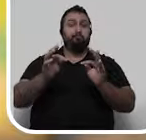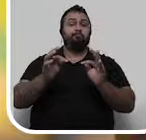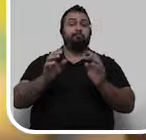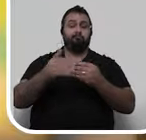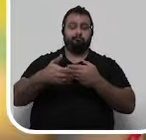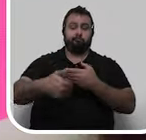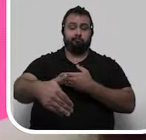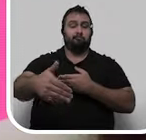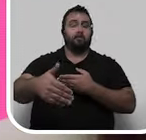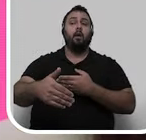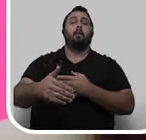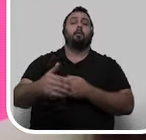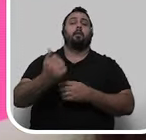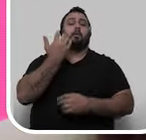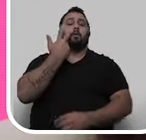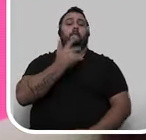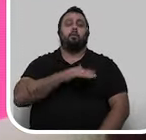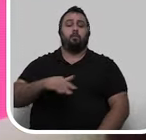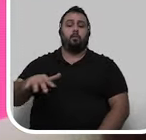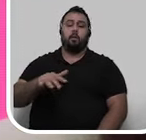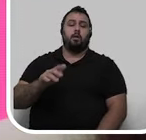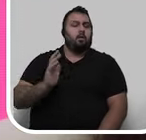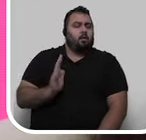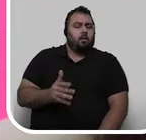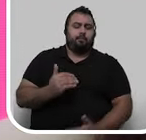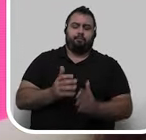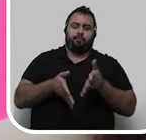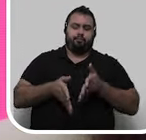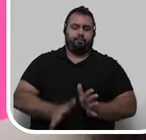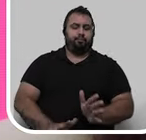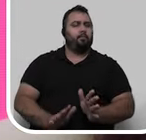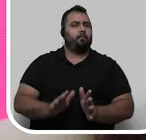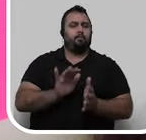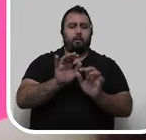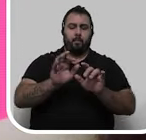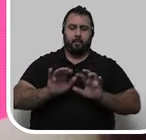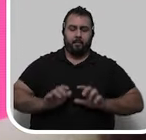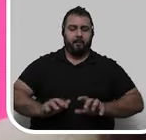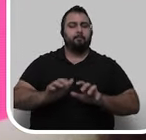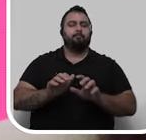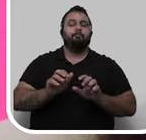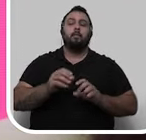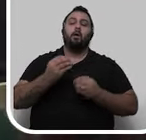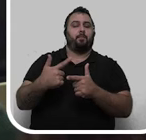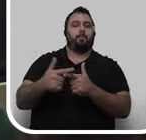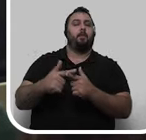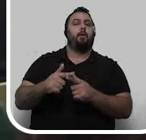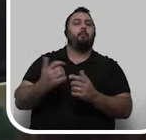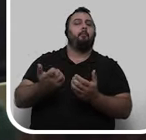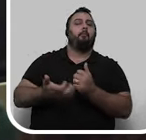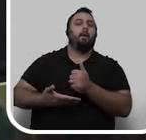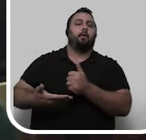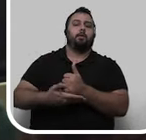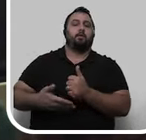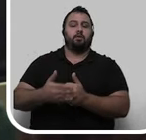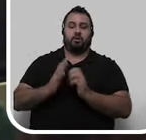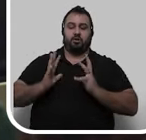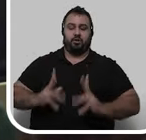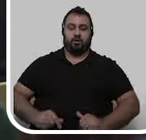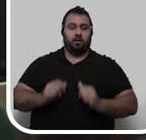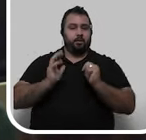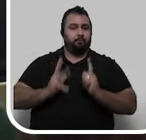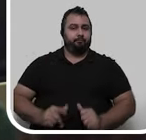falando da criançada, eles já nascem digitando. Então, como a gente olha para esse futuro com tecnologia? Vamos fazer um teste aqui,